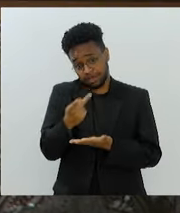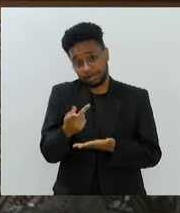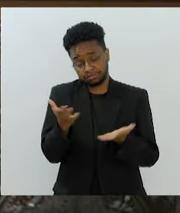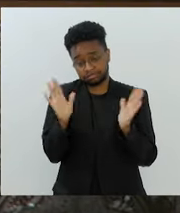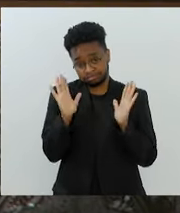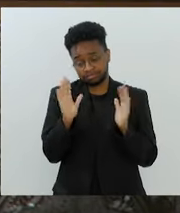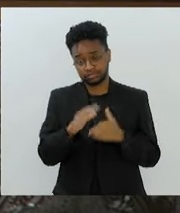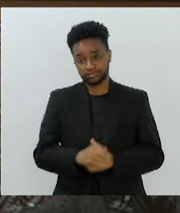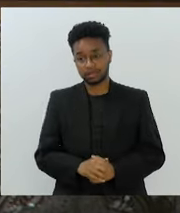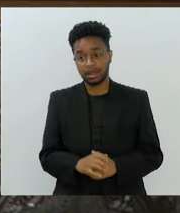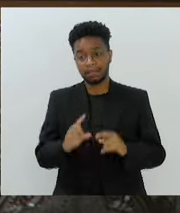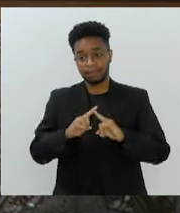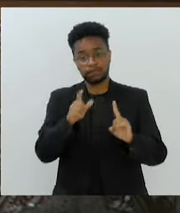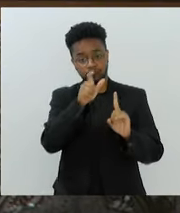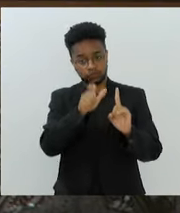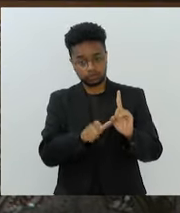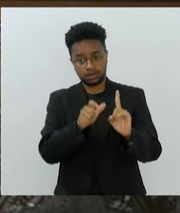André,